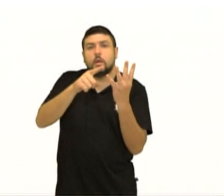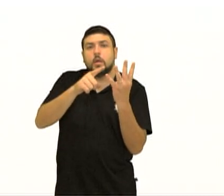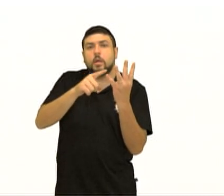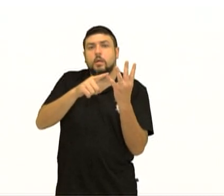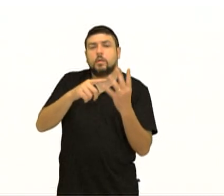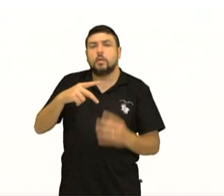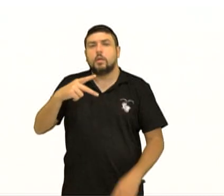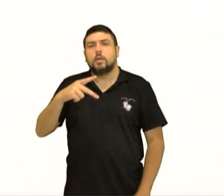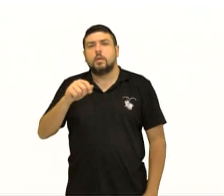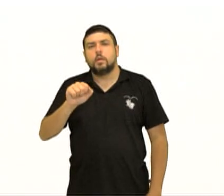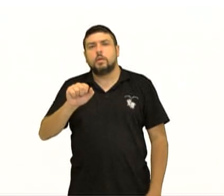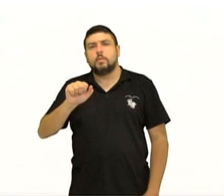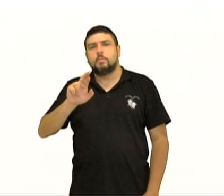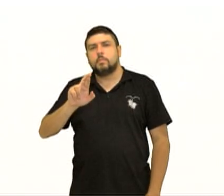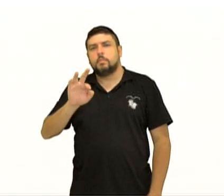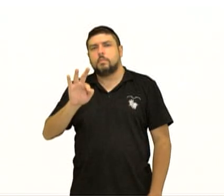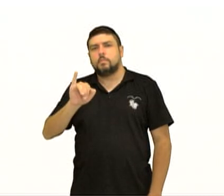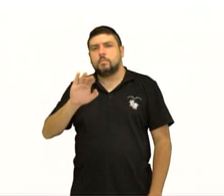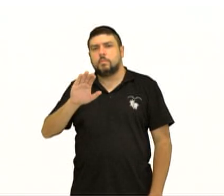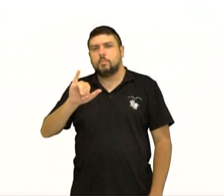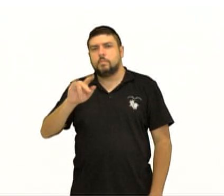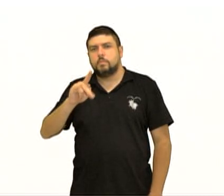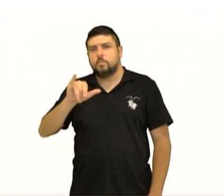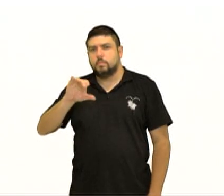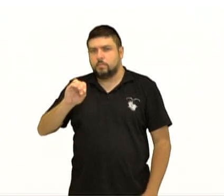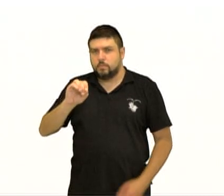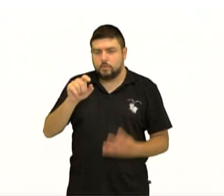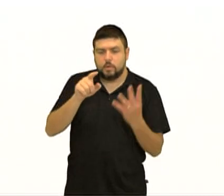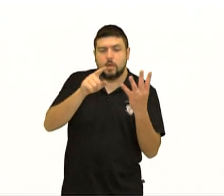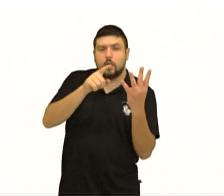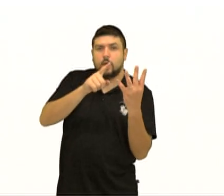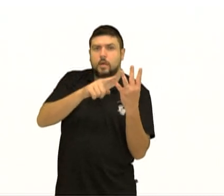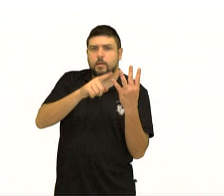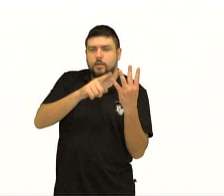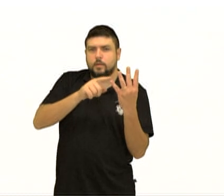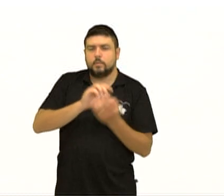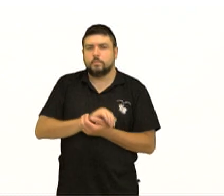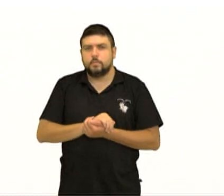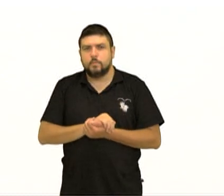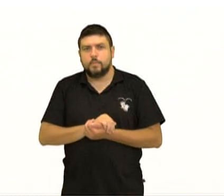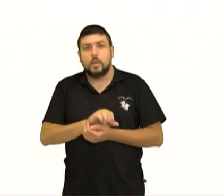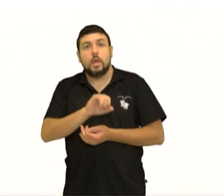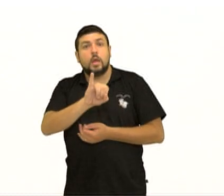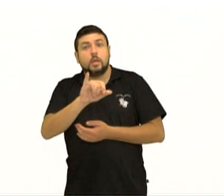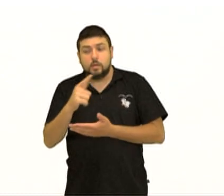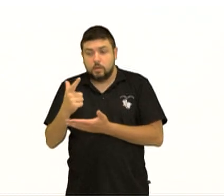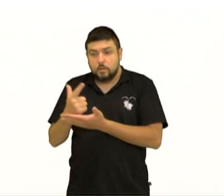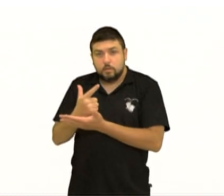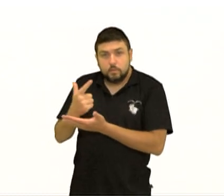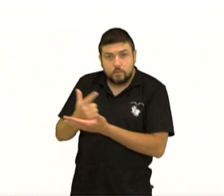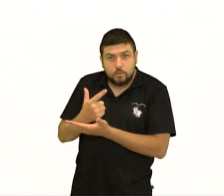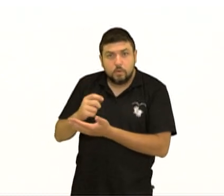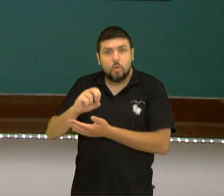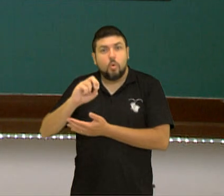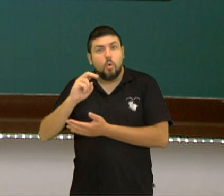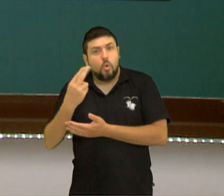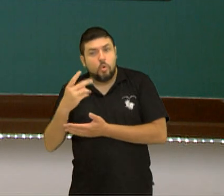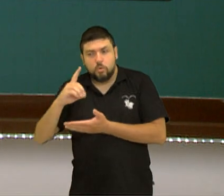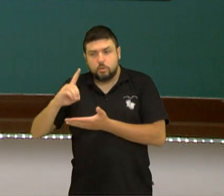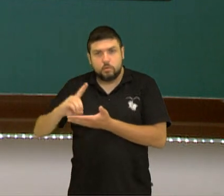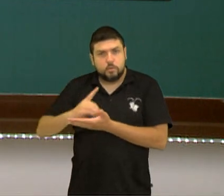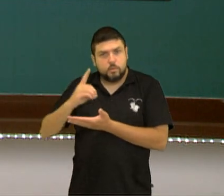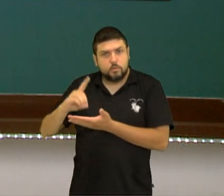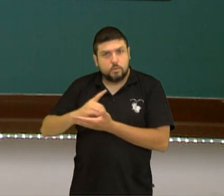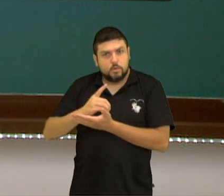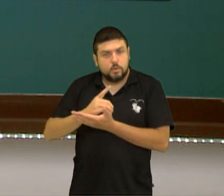particípio passado. É esse aqui que eu quero. É a terceira coluna, se você pegar um livro didático, os dicionários, por exemplo, é a terceira